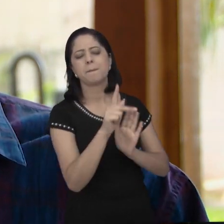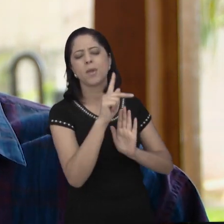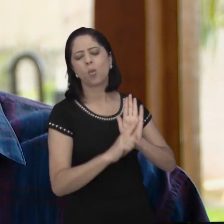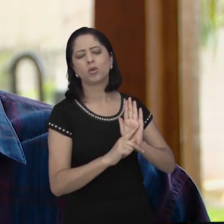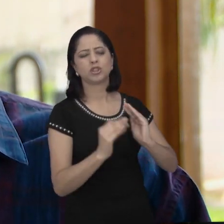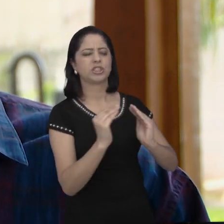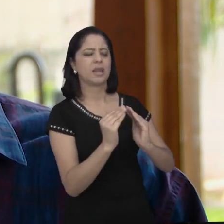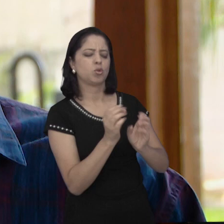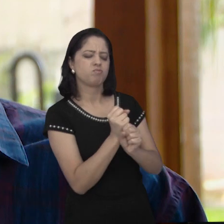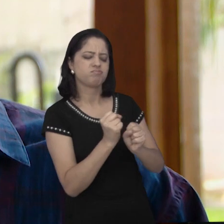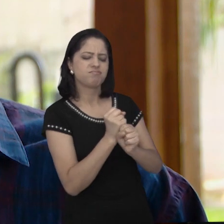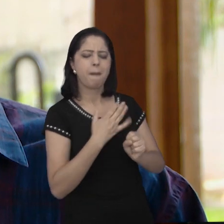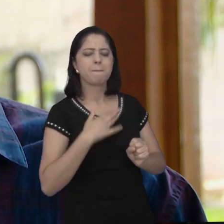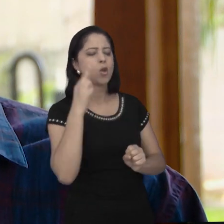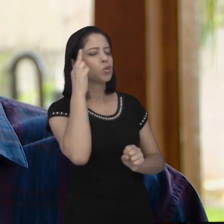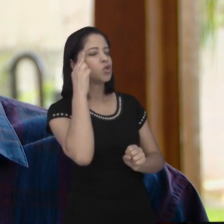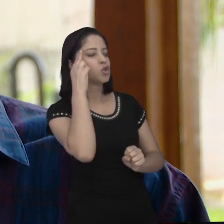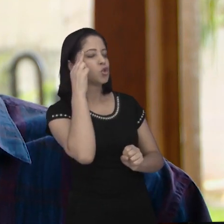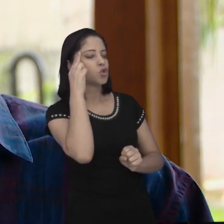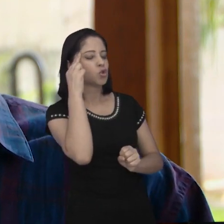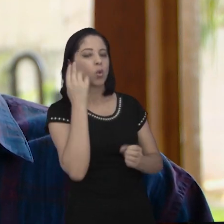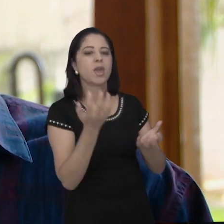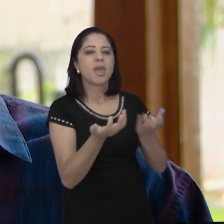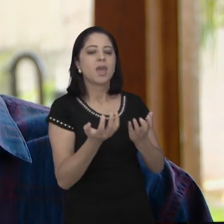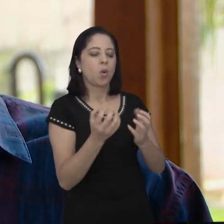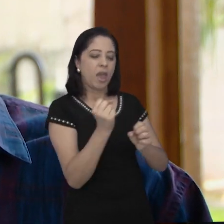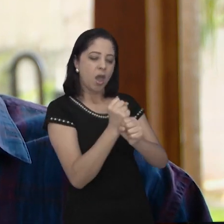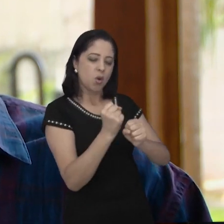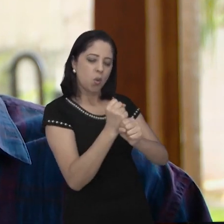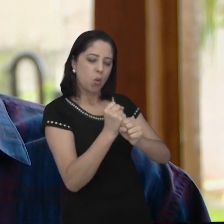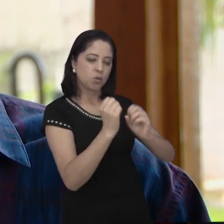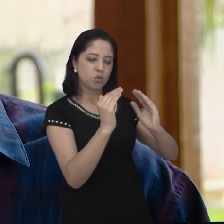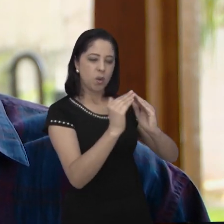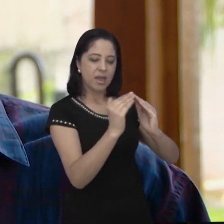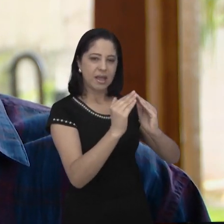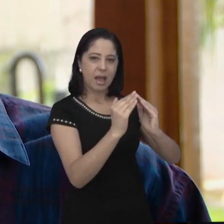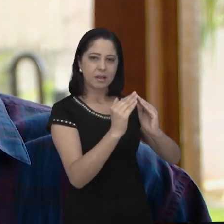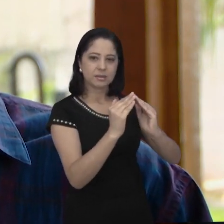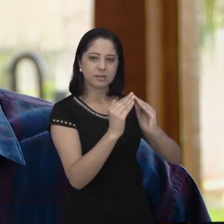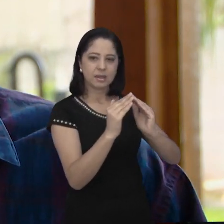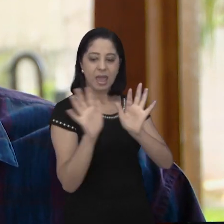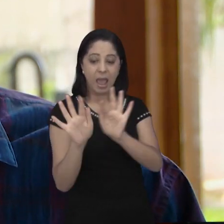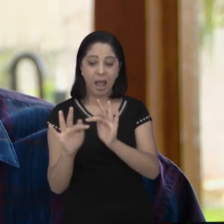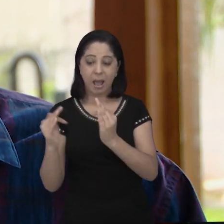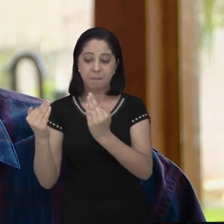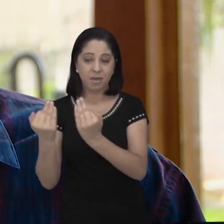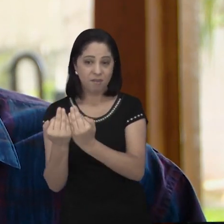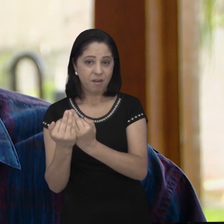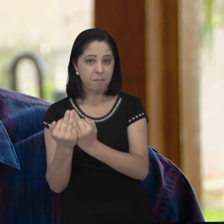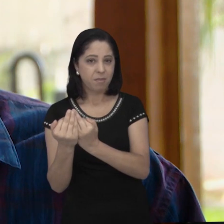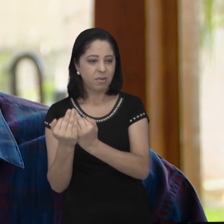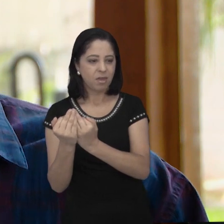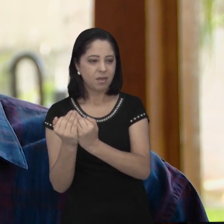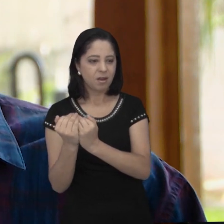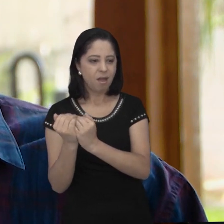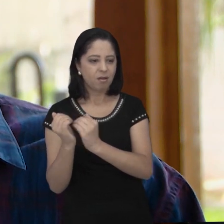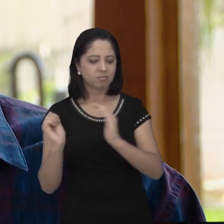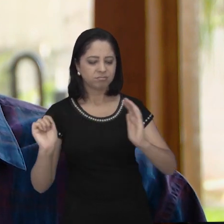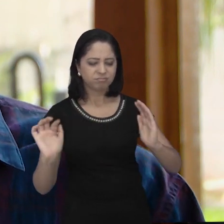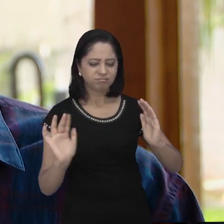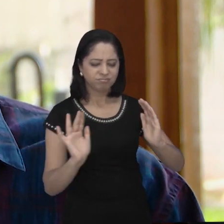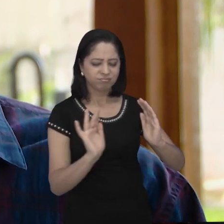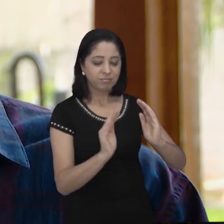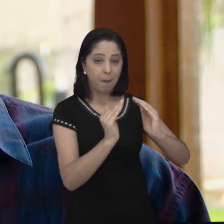projeto dos meus sonhos, porque eu quero construir e ir morar lá com a minha esposa,